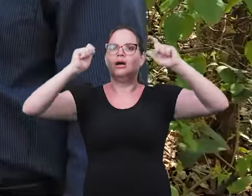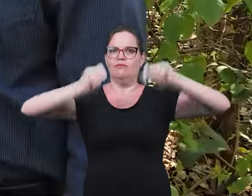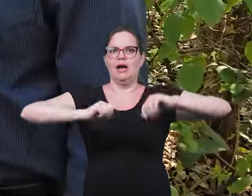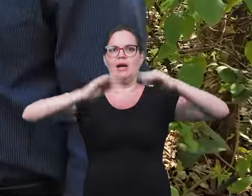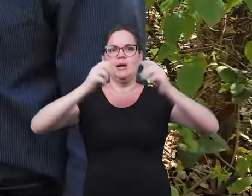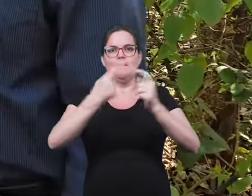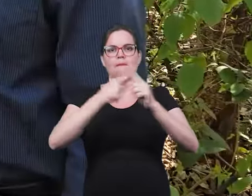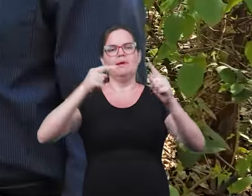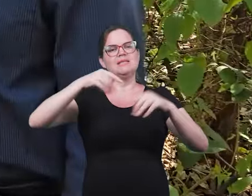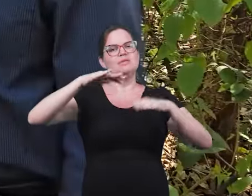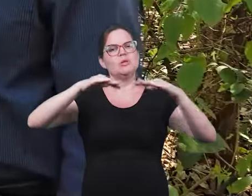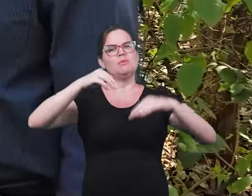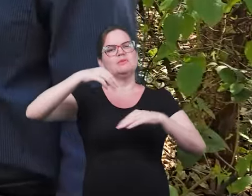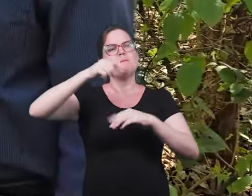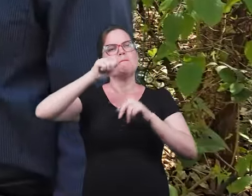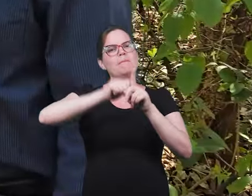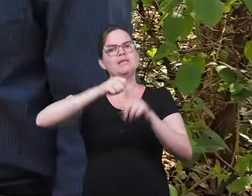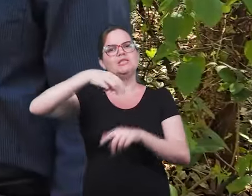que é em maio,